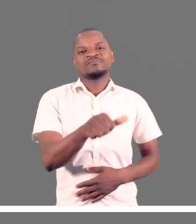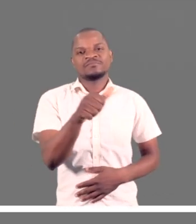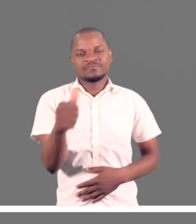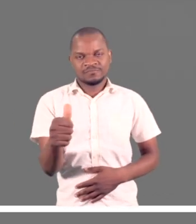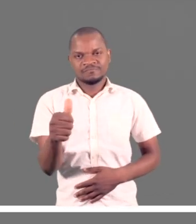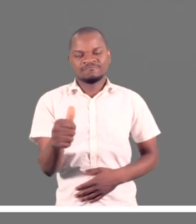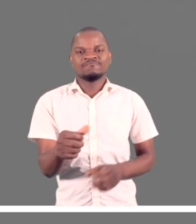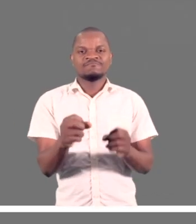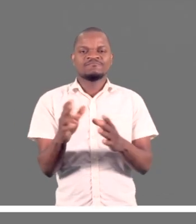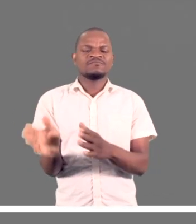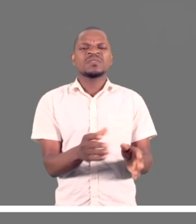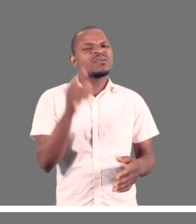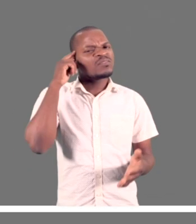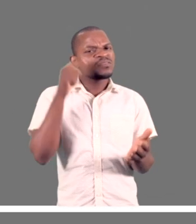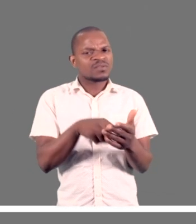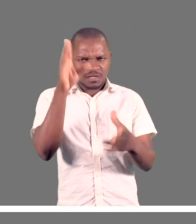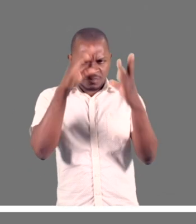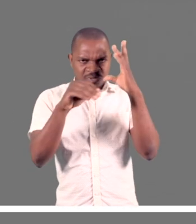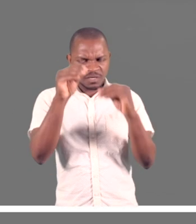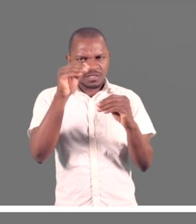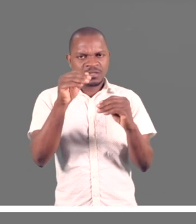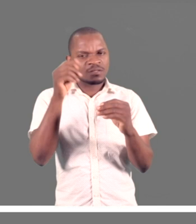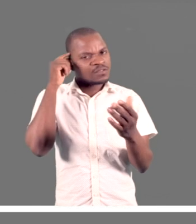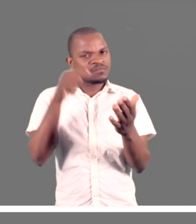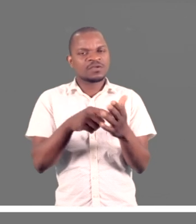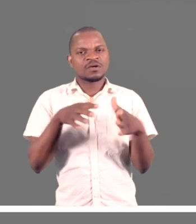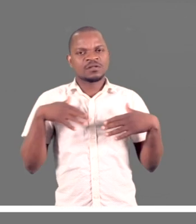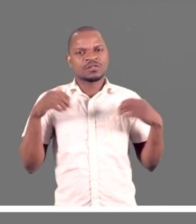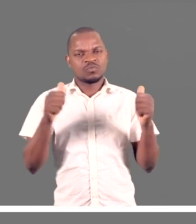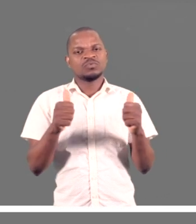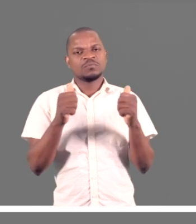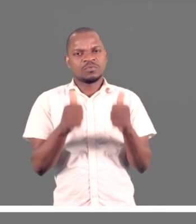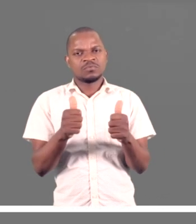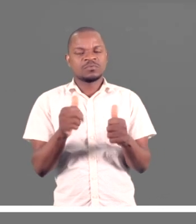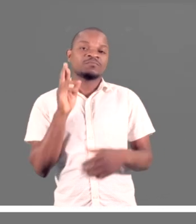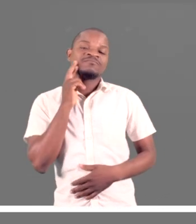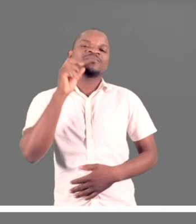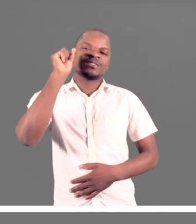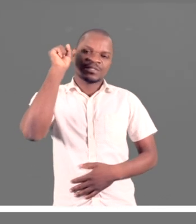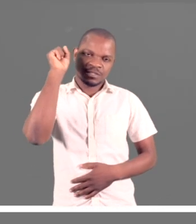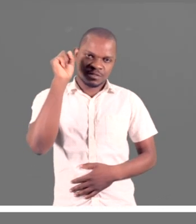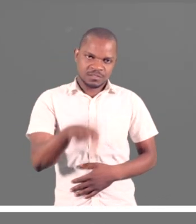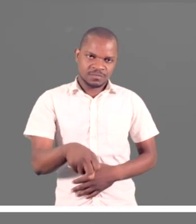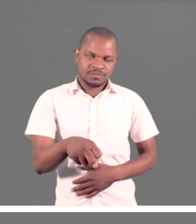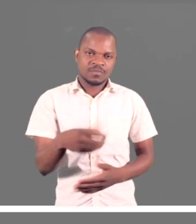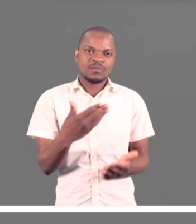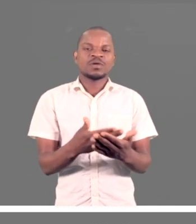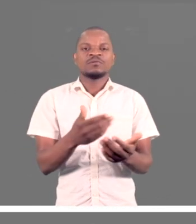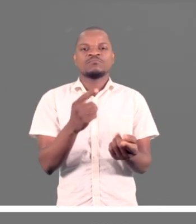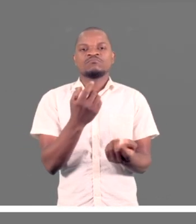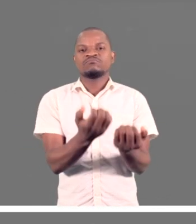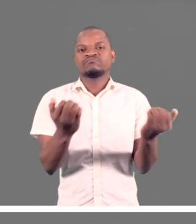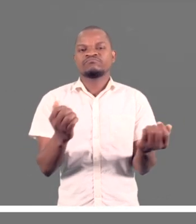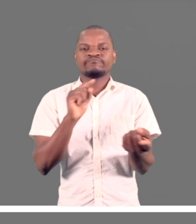para a sociedade. E aprender também uma terapia para essas crianças, além de estarem na cama, aprender? Obviamente, obviamente.